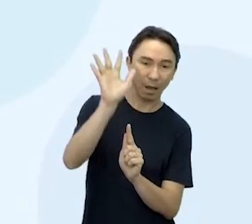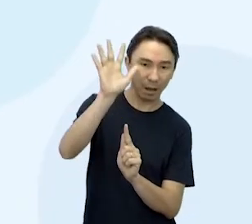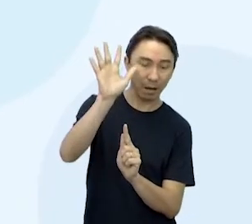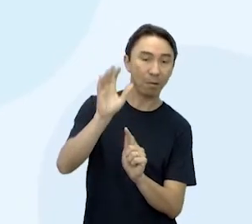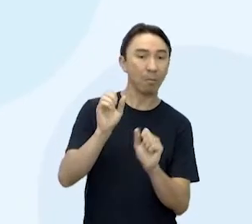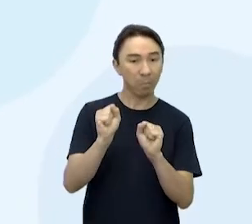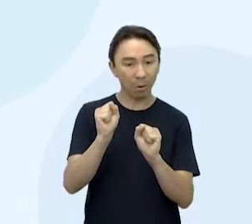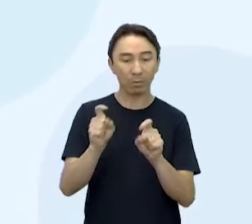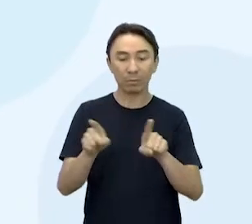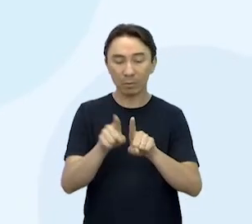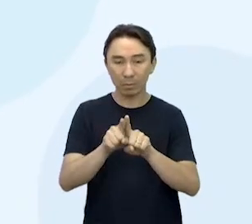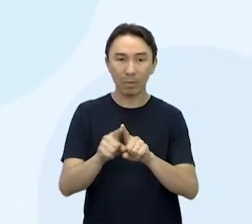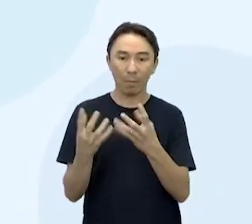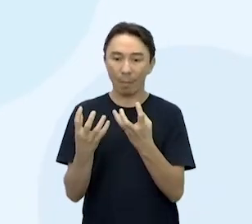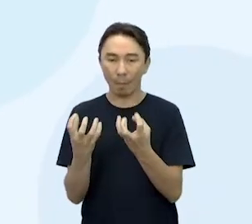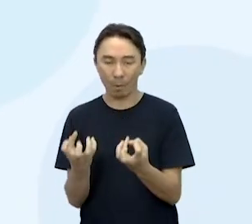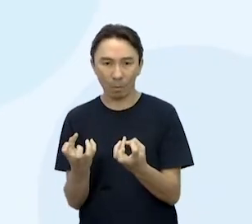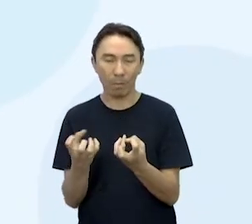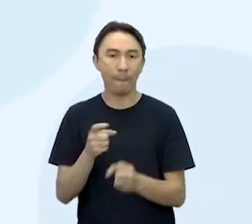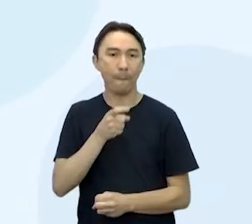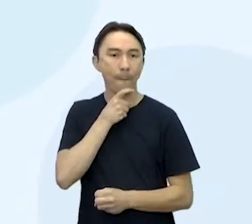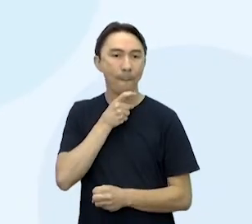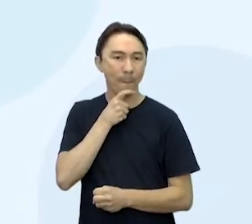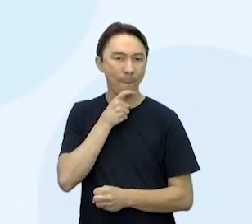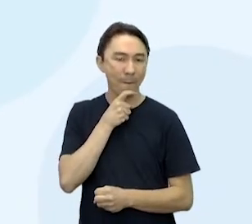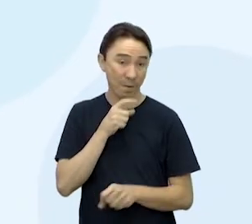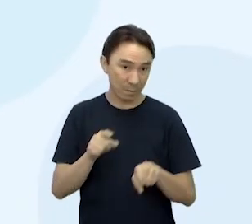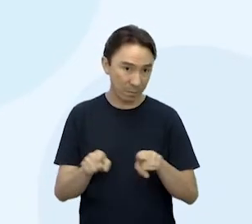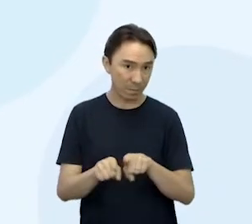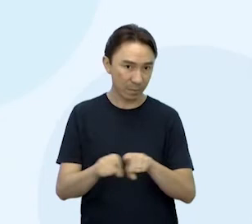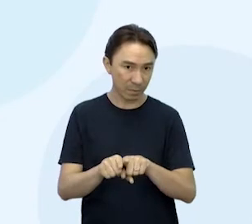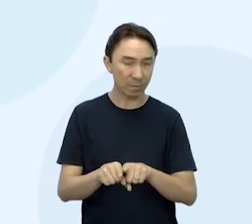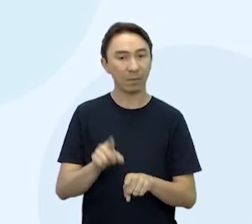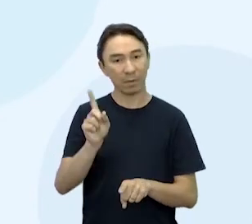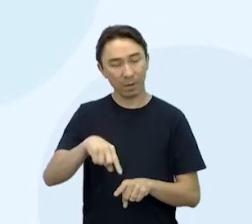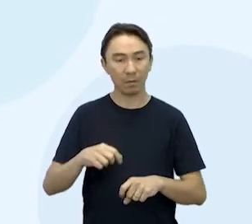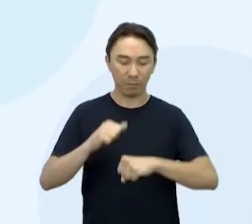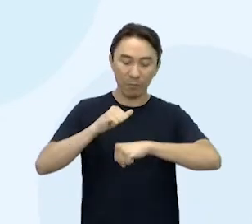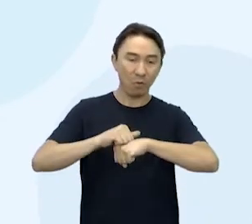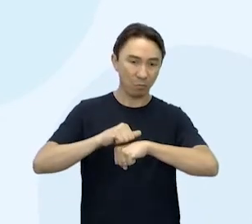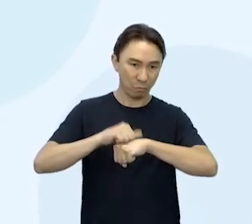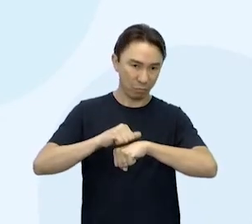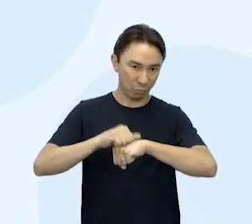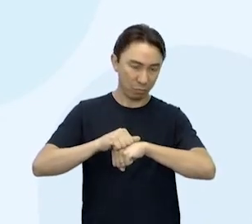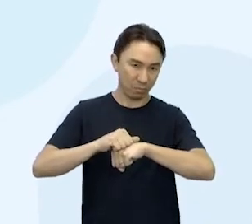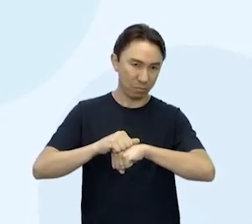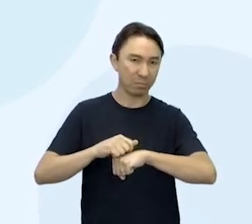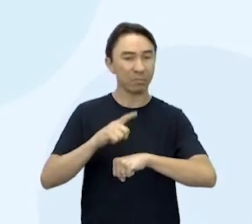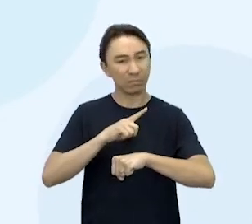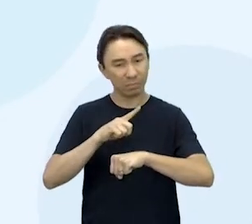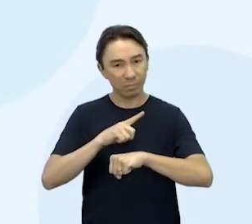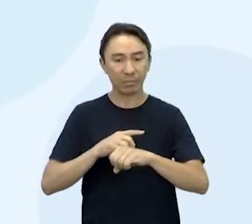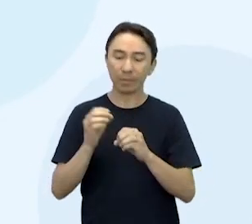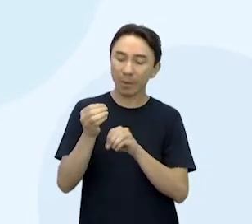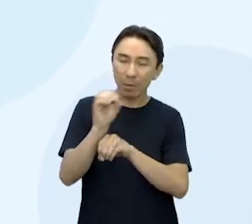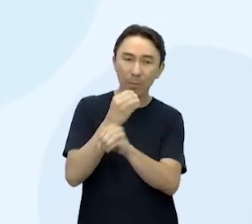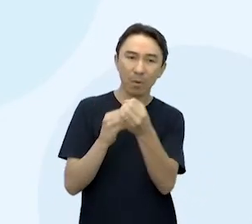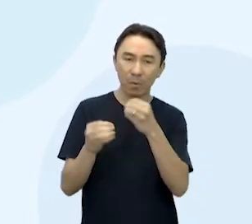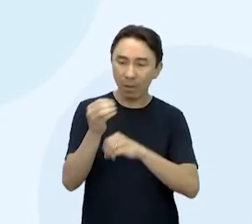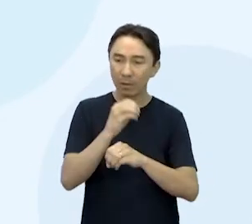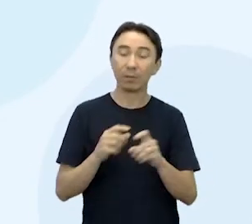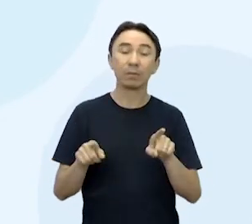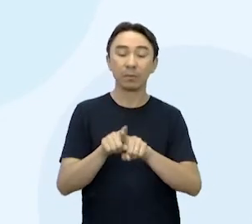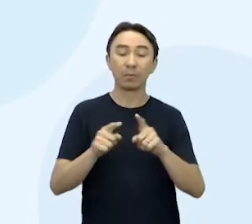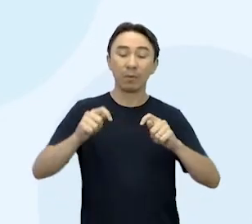se solidificar, tudo bem? Então, aqui eu estou falando de sólidos. Então, eu tenho sólidos moleculares e